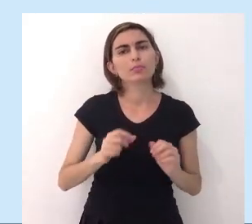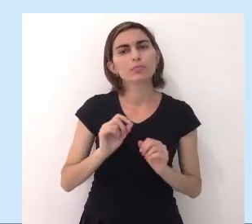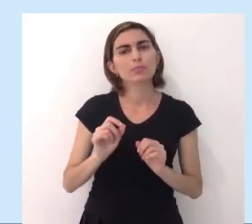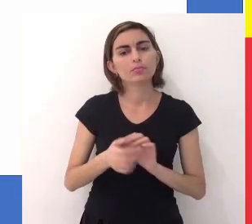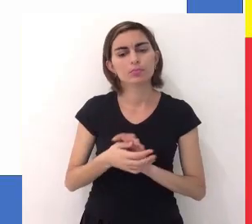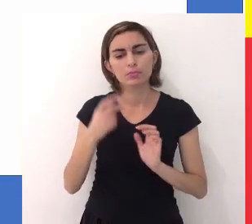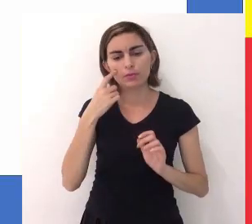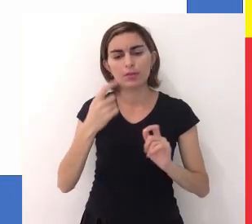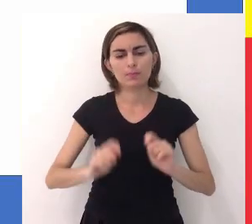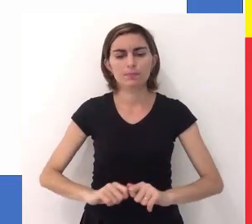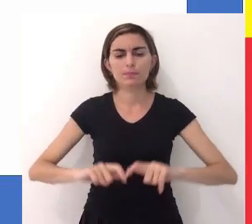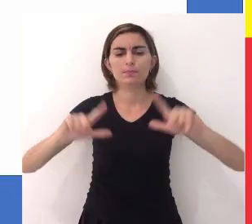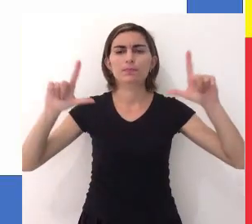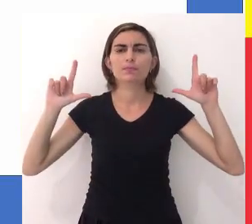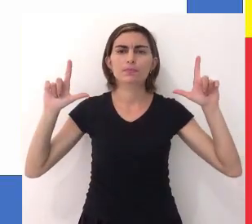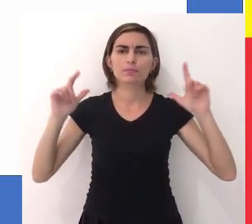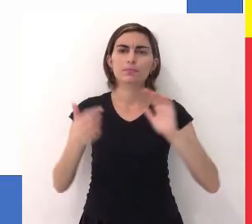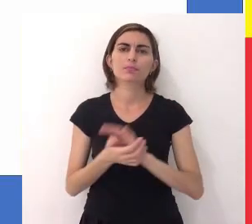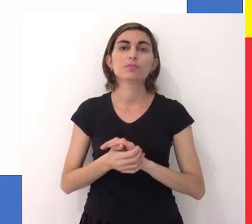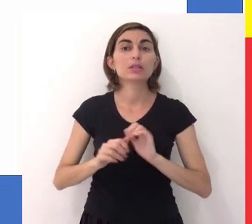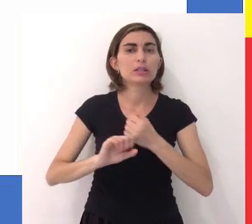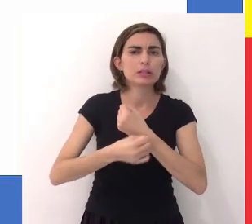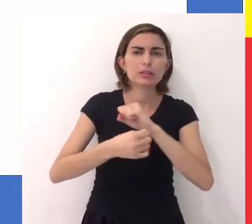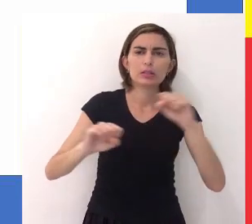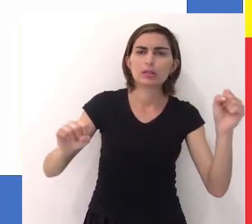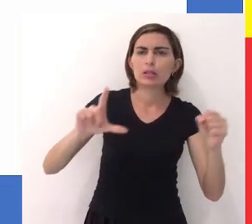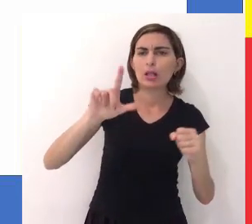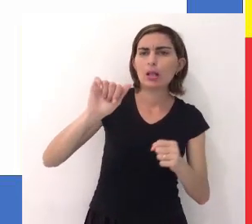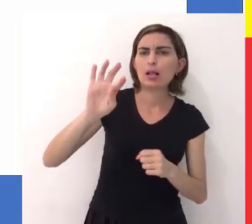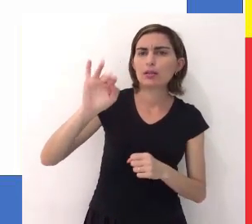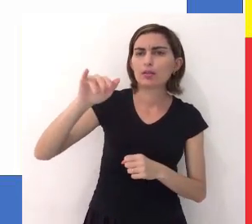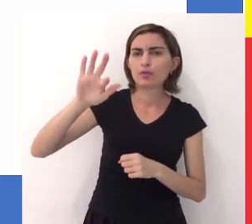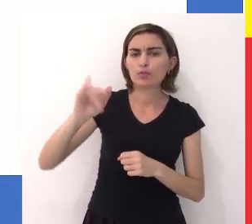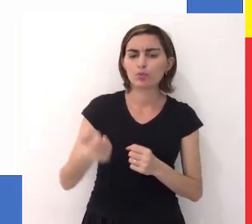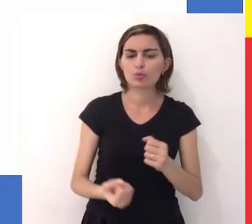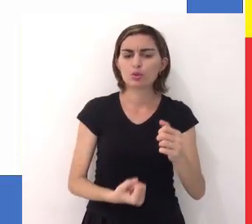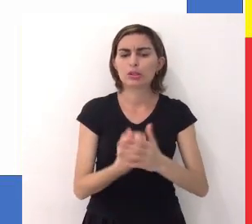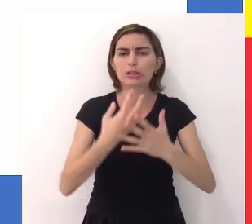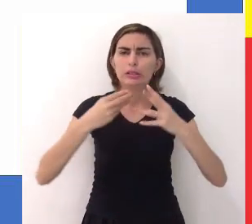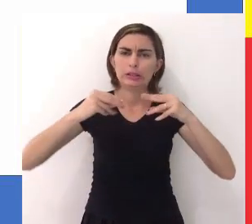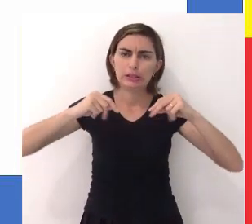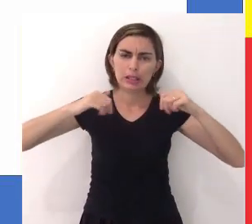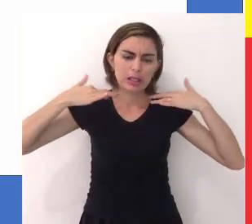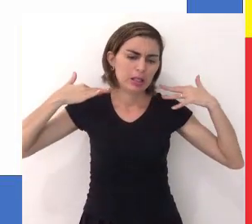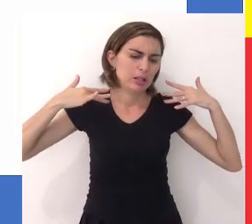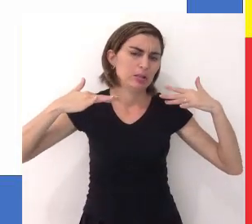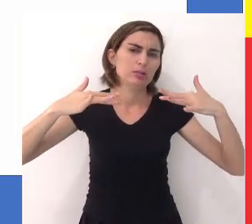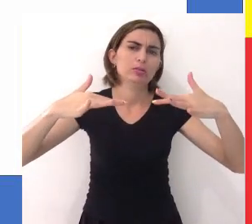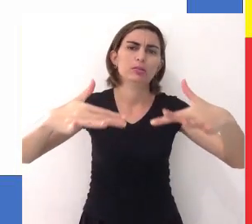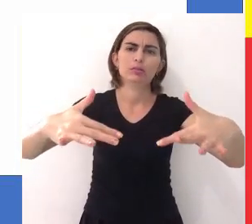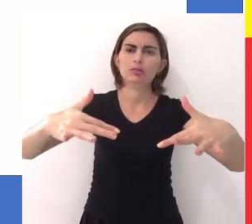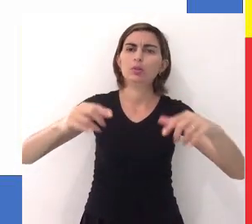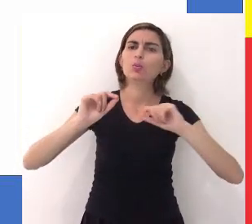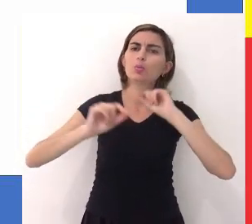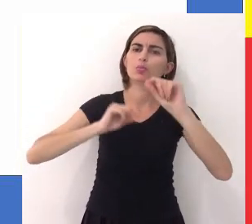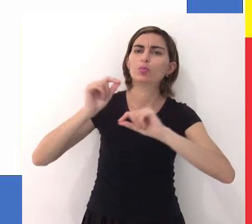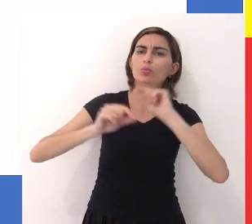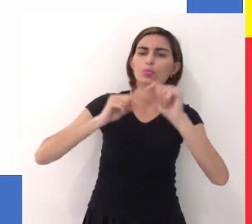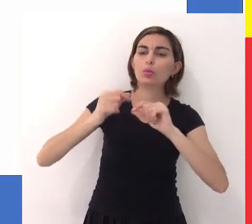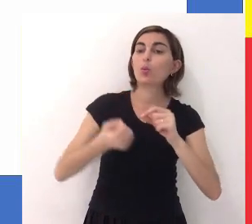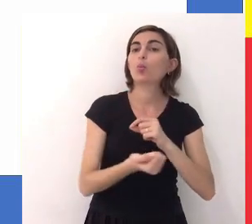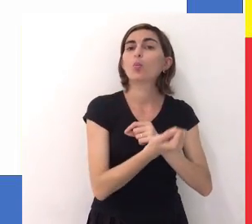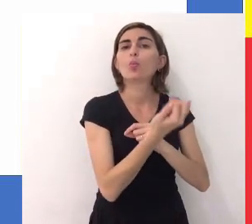Tá? Observa na tela mais uma vez. Tá? Os grandes latifúndios, né, as extensões de terra. Então, o latifúndio